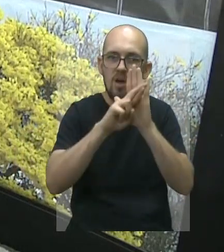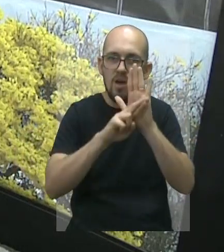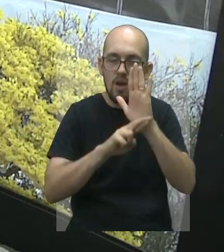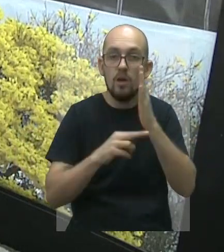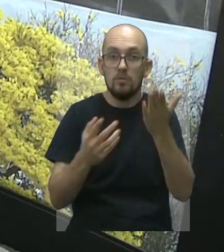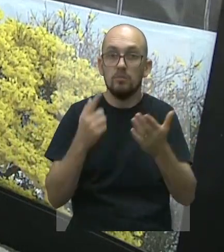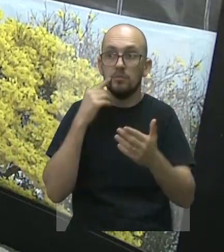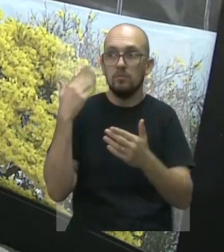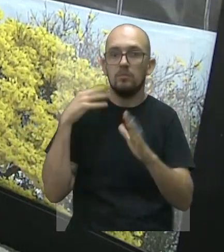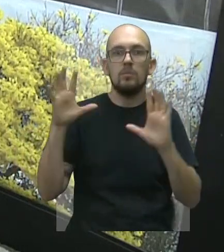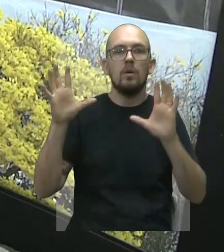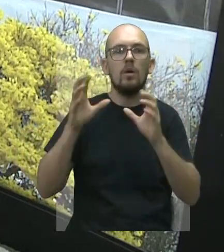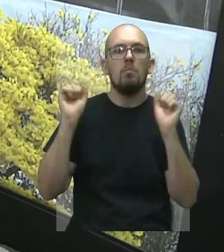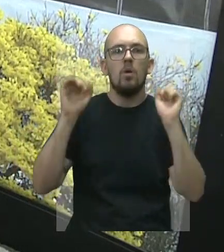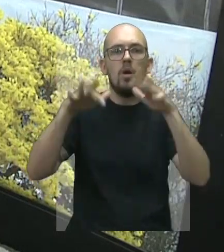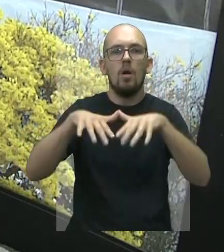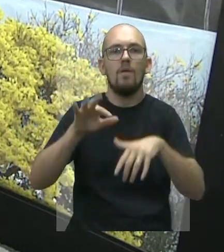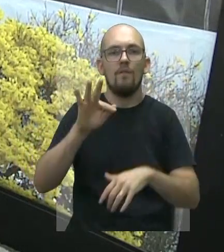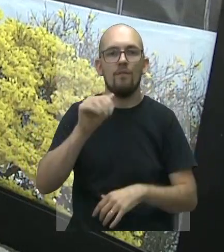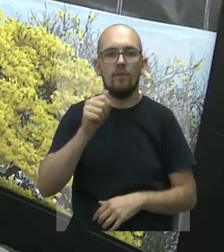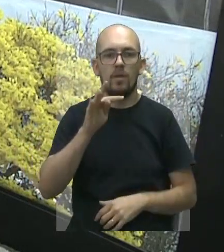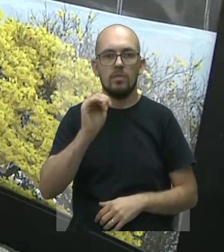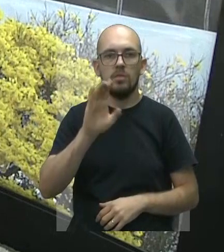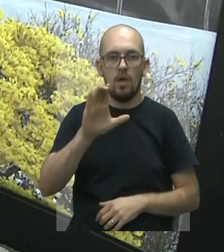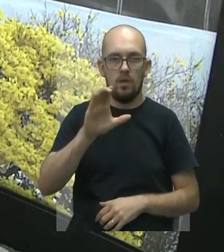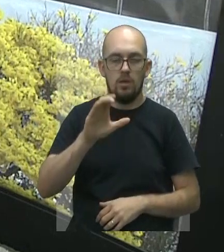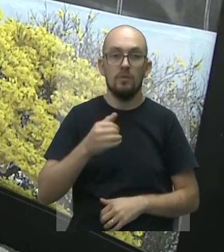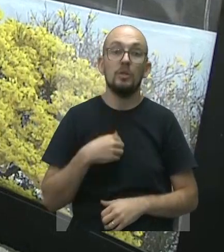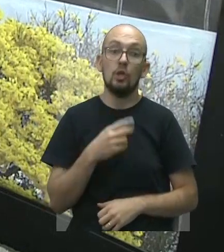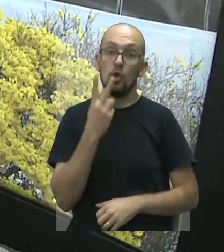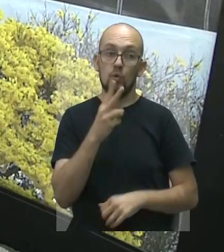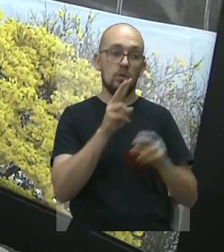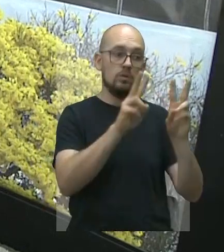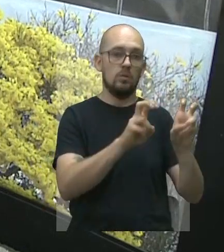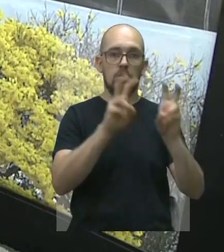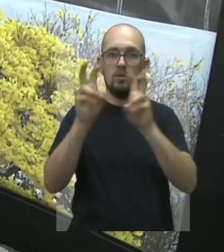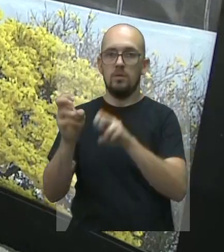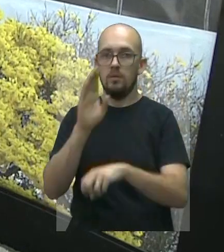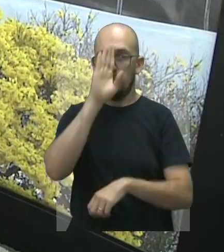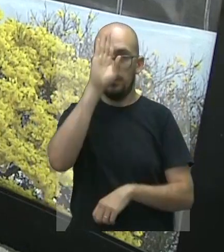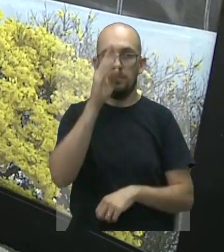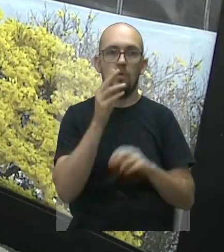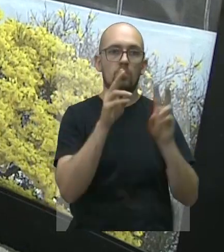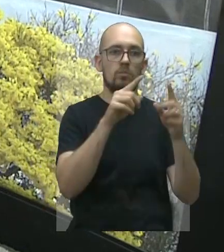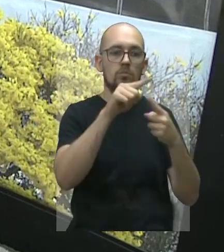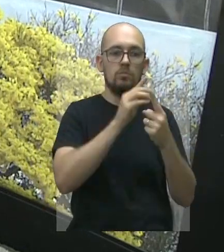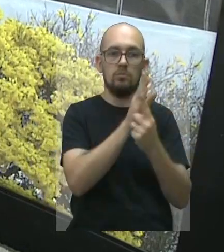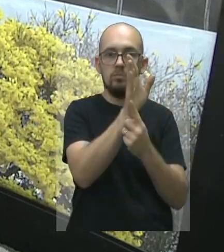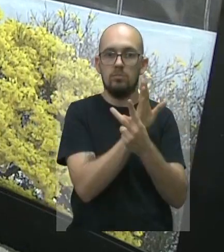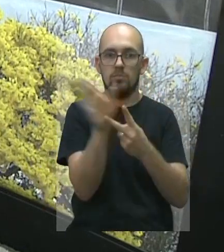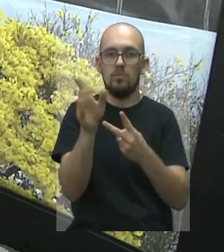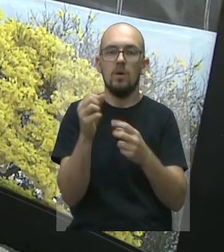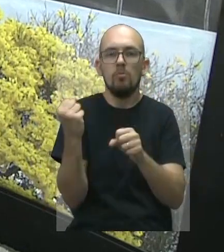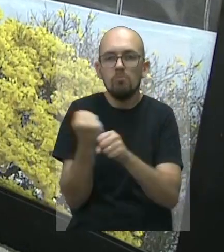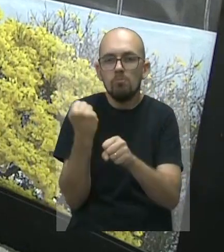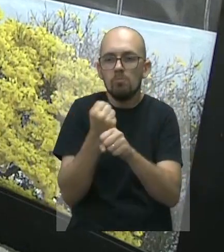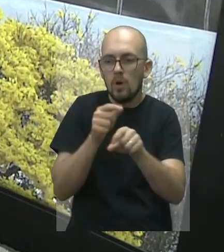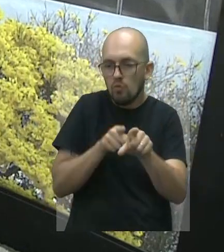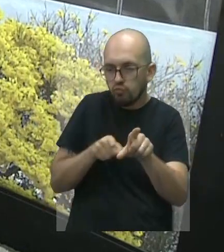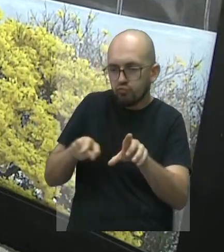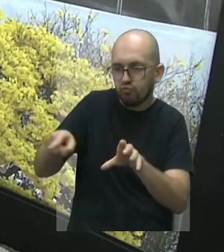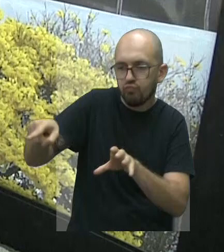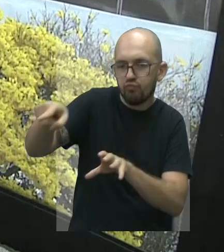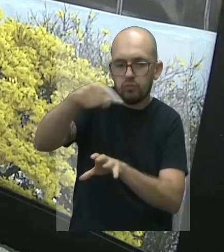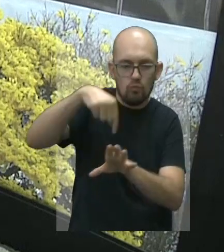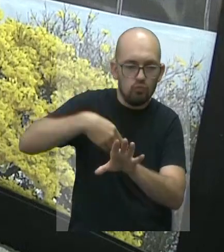assunto. 2 temas centrais foram pautados para essa reunião: a construção de um anel viário e também